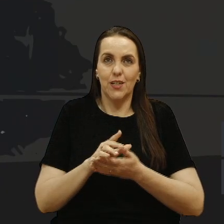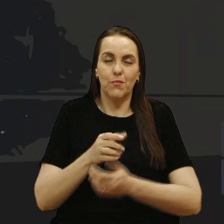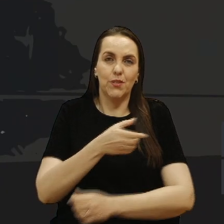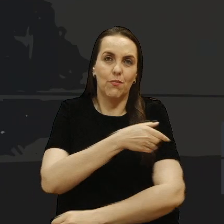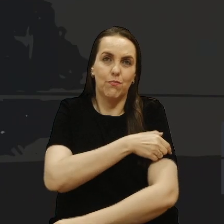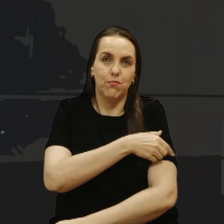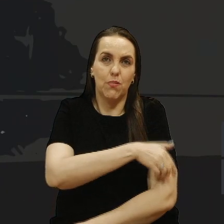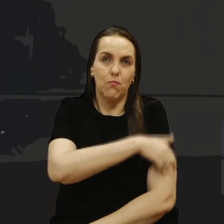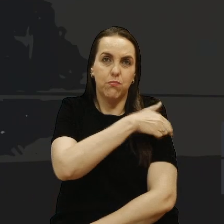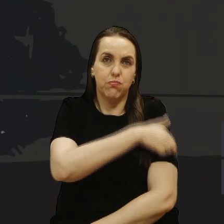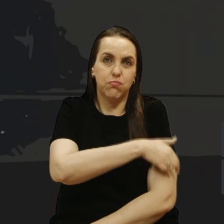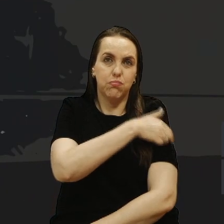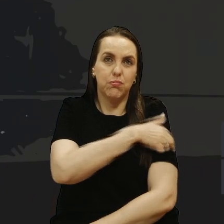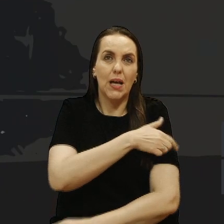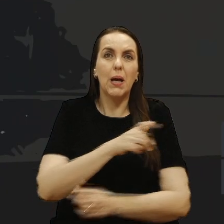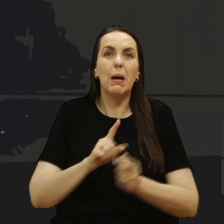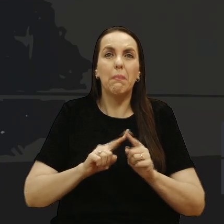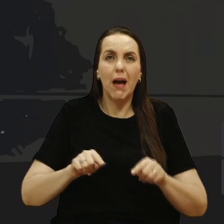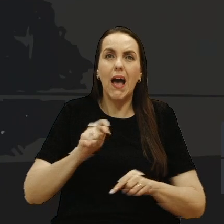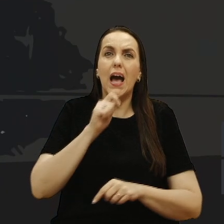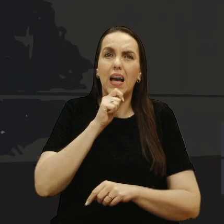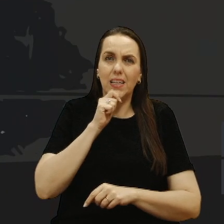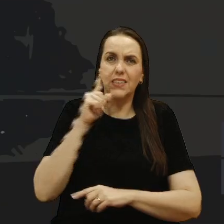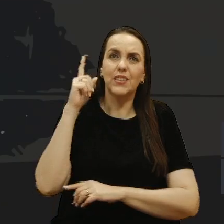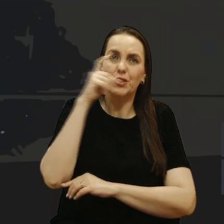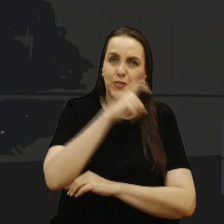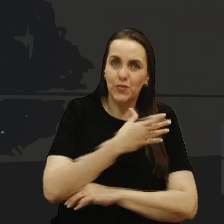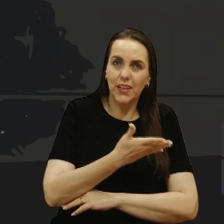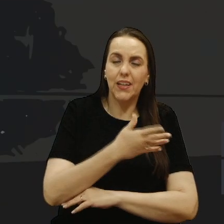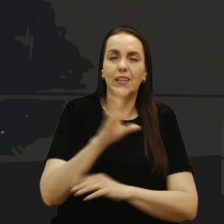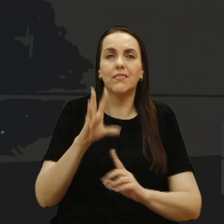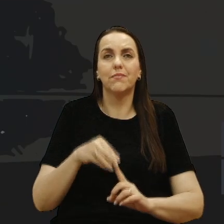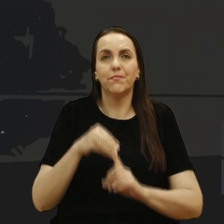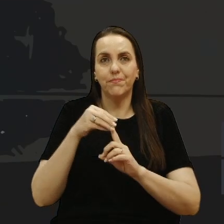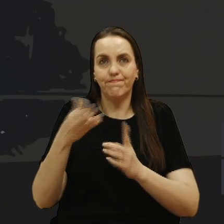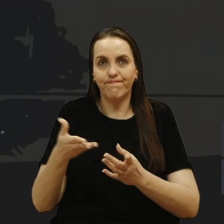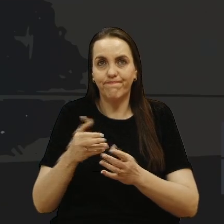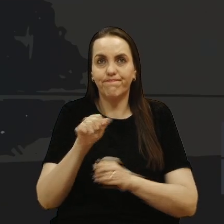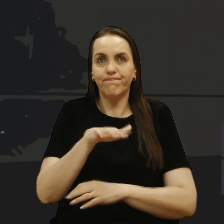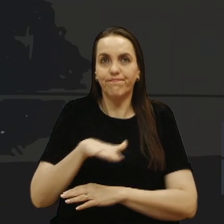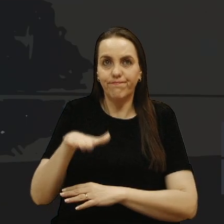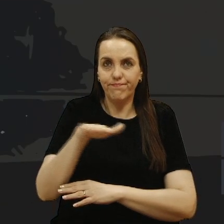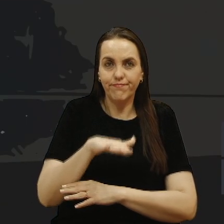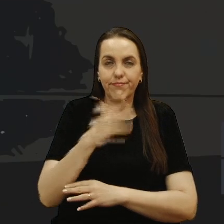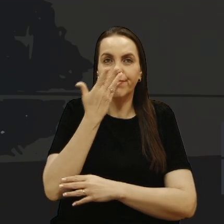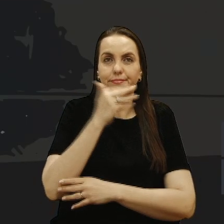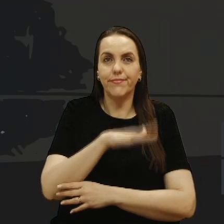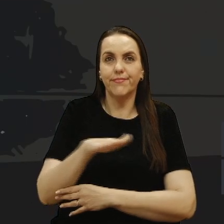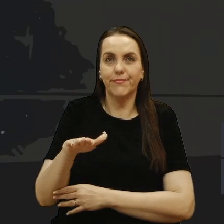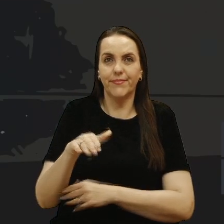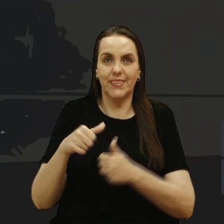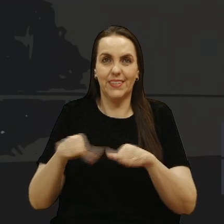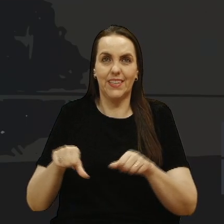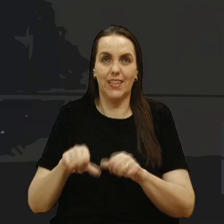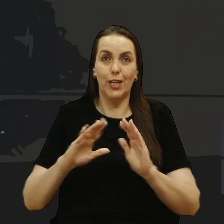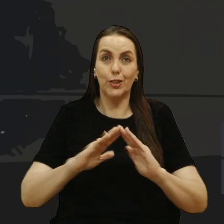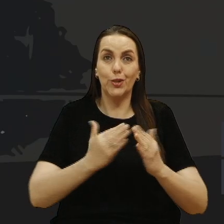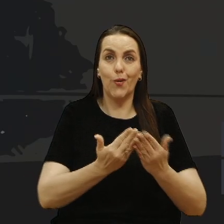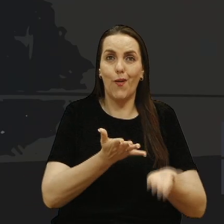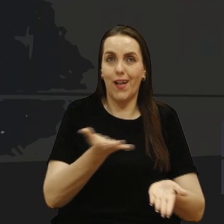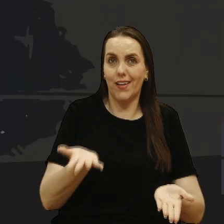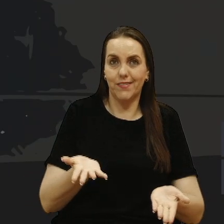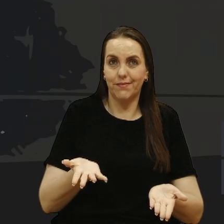né, do Libre, mas ainda tem dificuldade, principalmente nesses ambientes onde as crianças estão, né? A escola, por